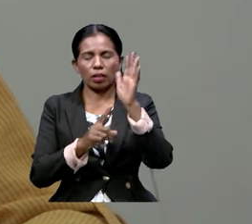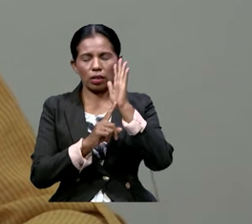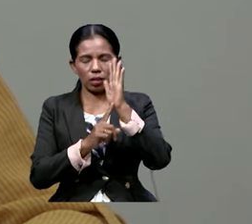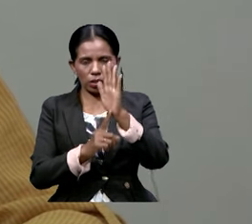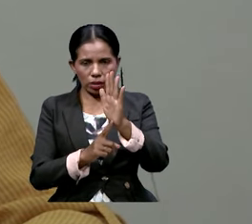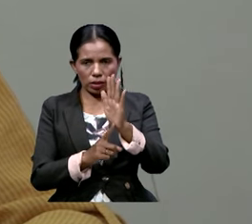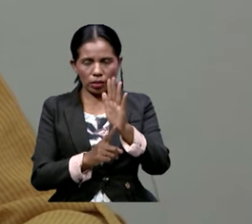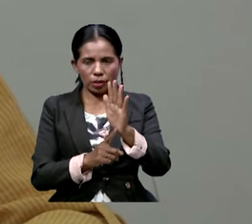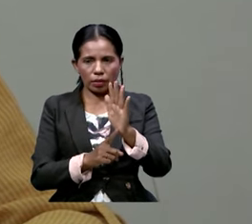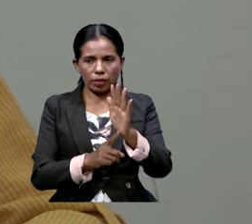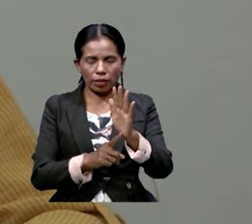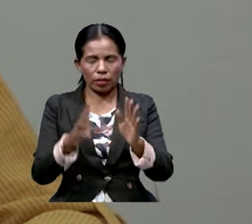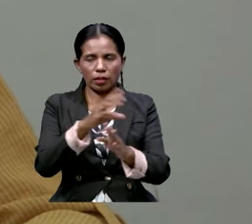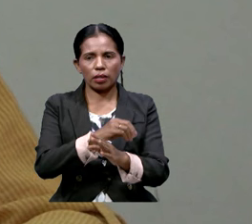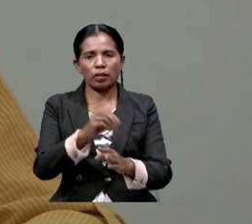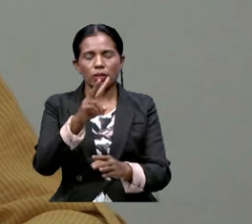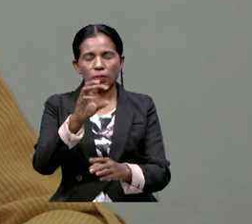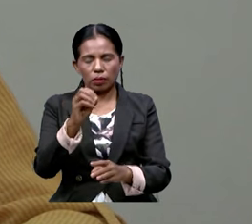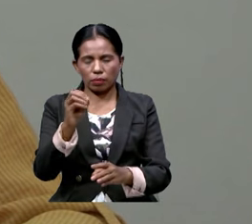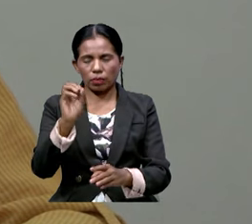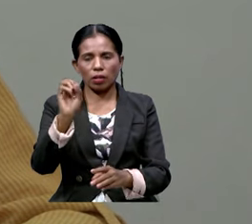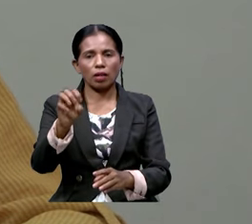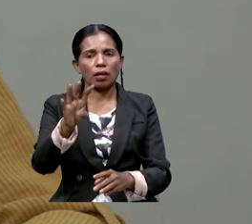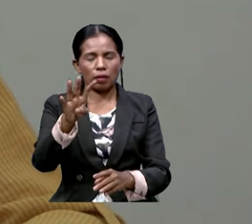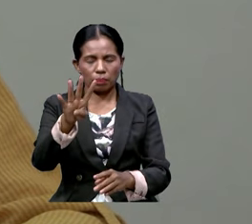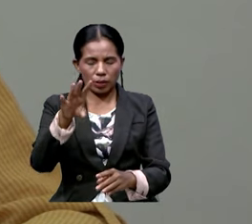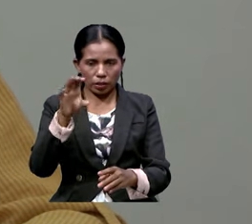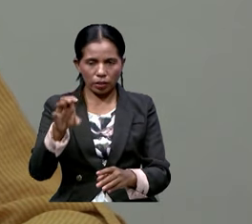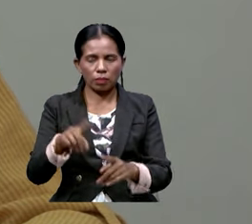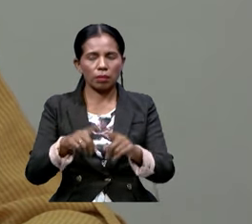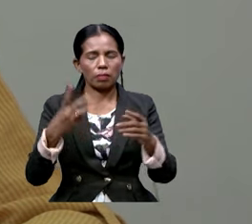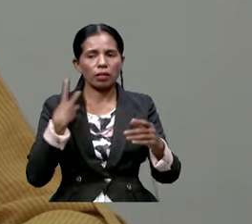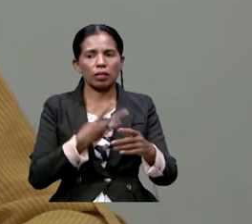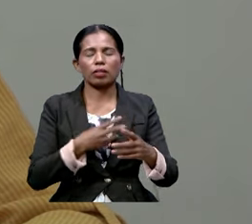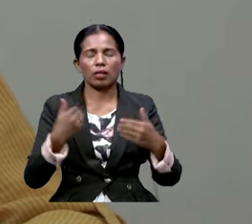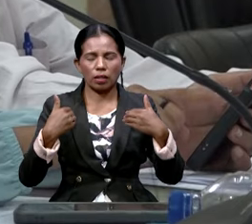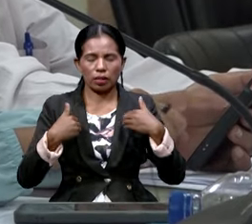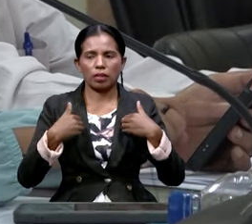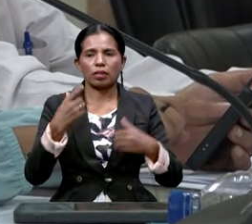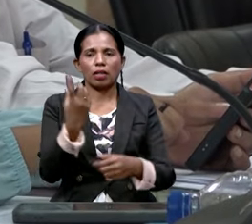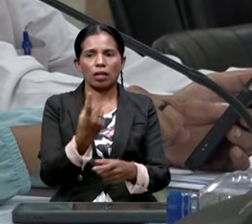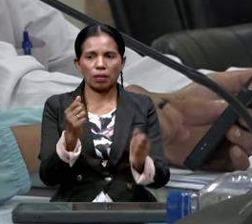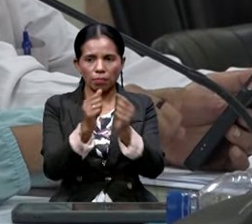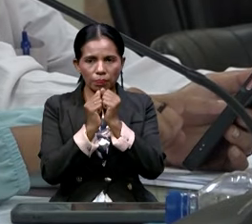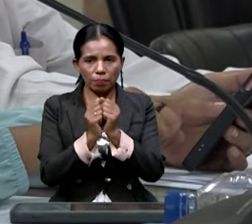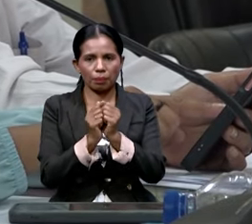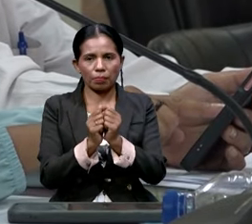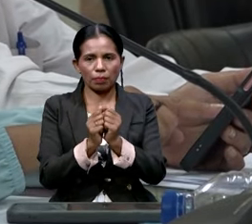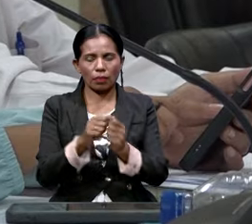beque, são 2.400, mas bem, e tem irradê por volta de